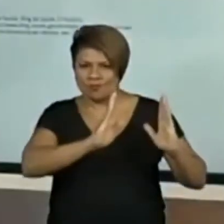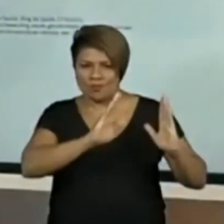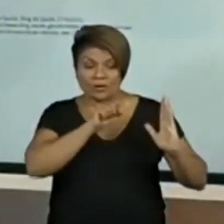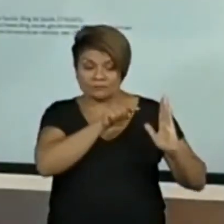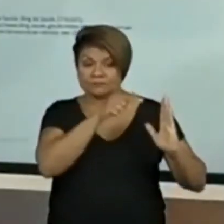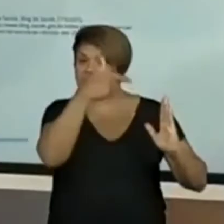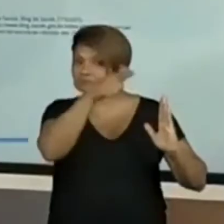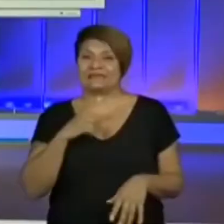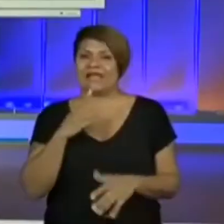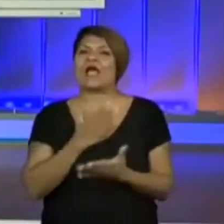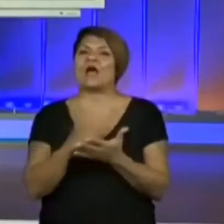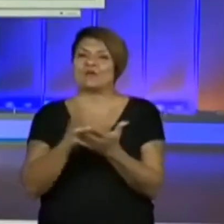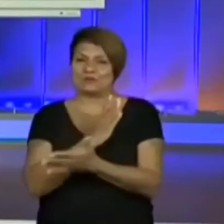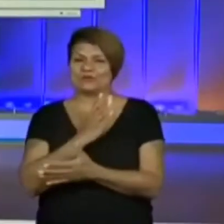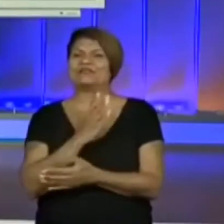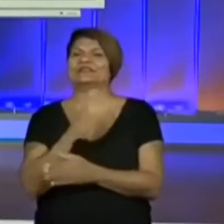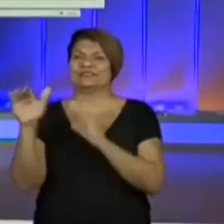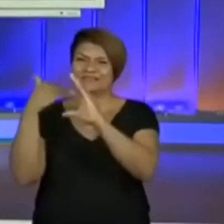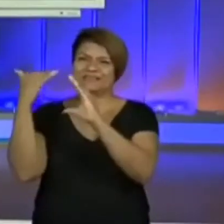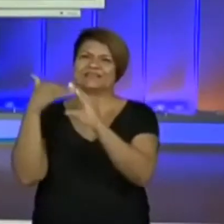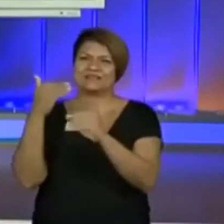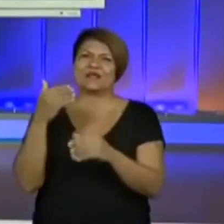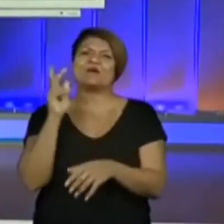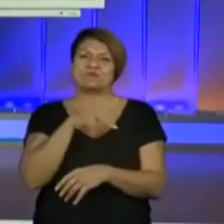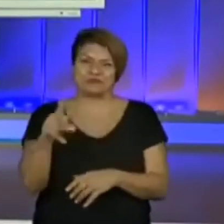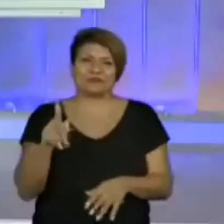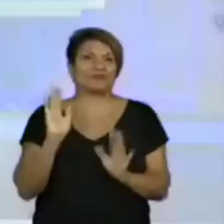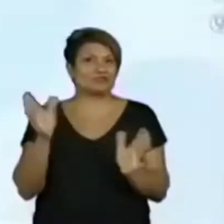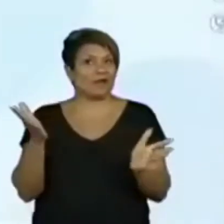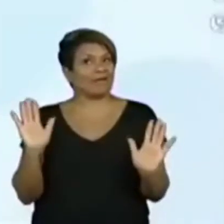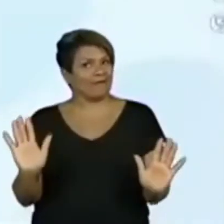outra doença. Vamos então fazer a leitura?